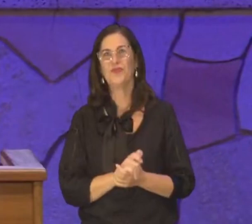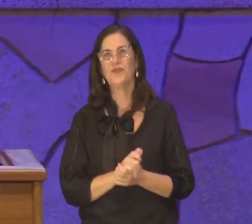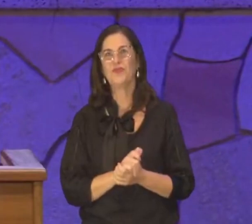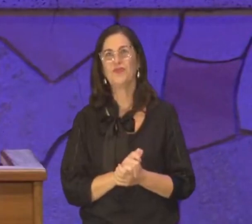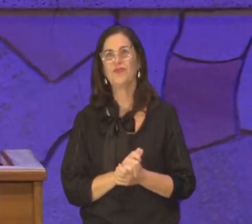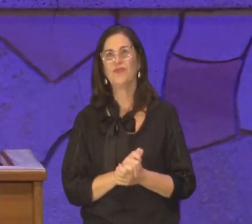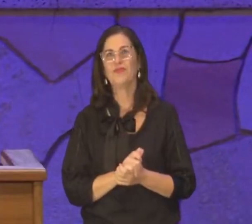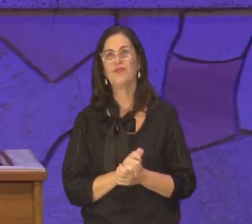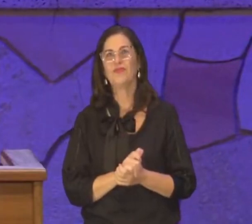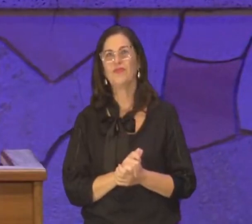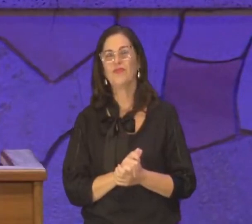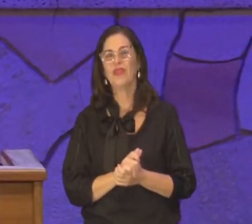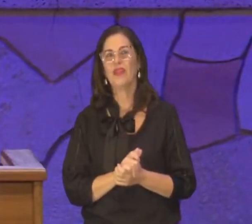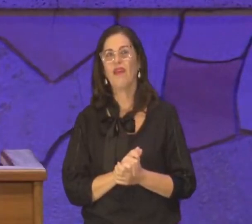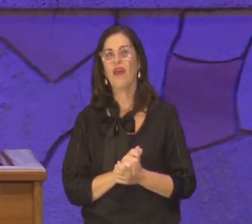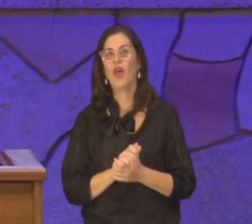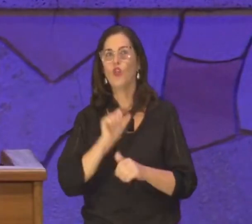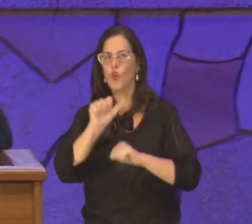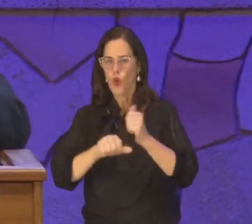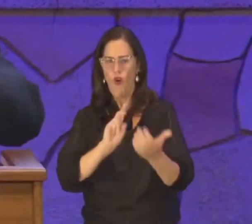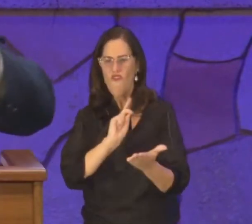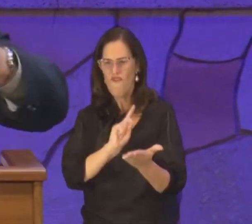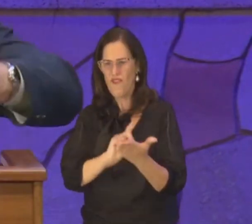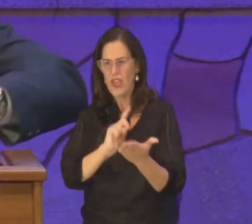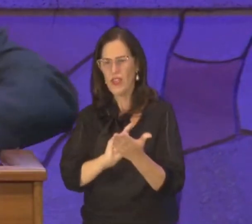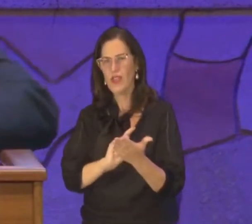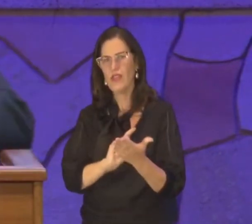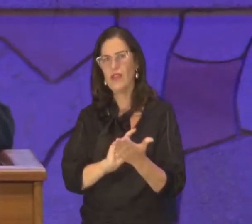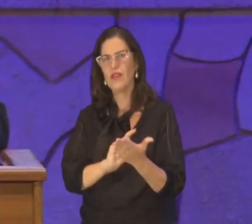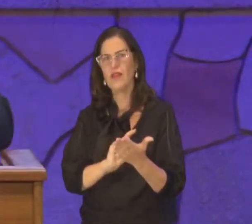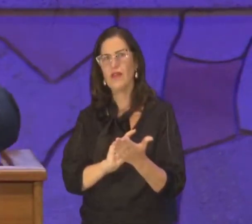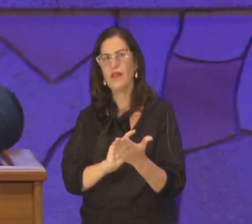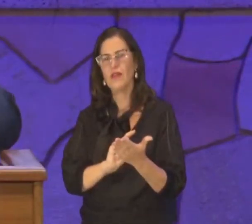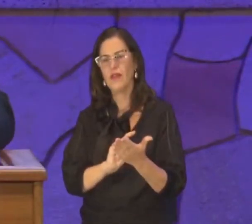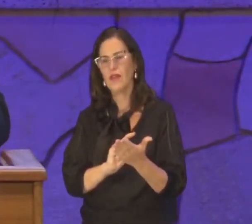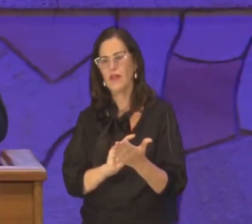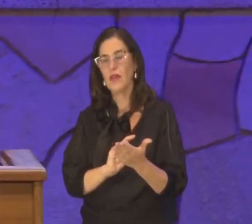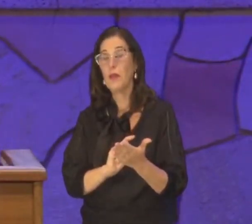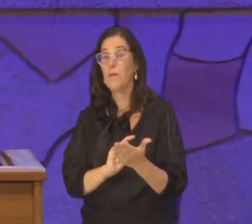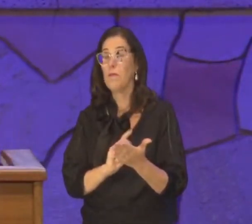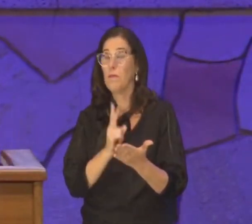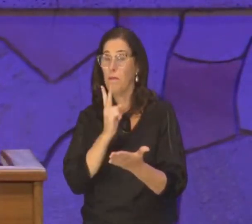isso se tornou muito real, ainda que ela apresente este símbolo,